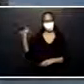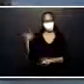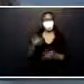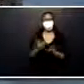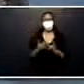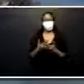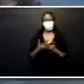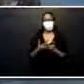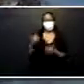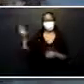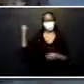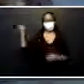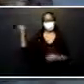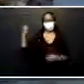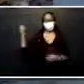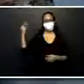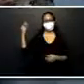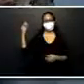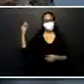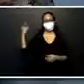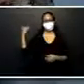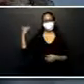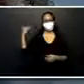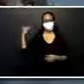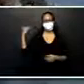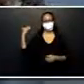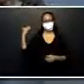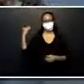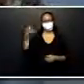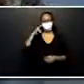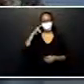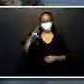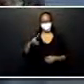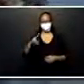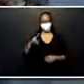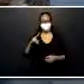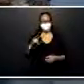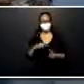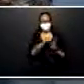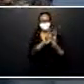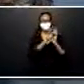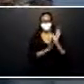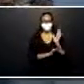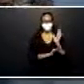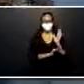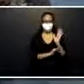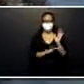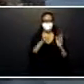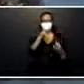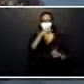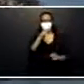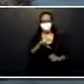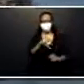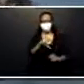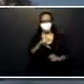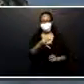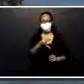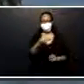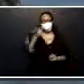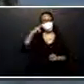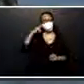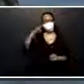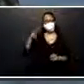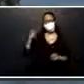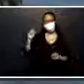nós vimos o que é o artigo de opinião, o gênero textual, artigo de opinião, vimos o